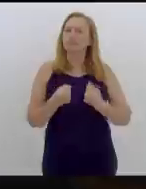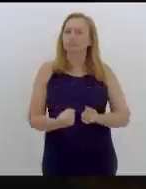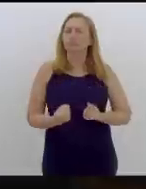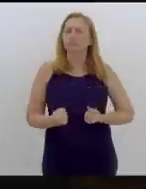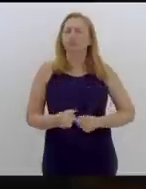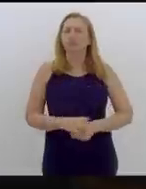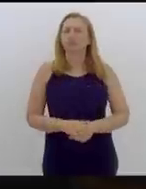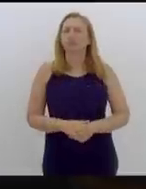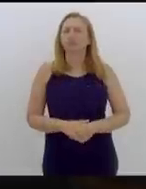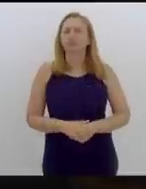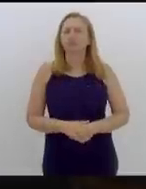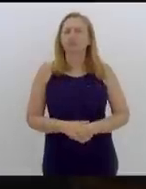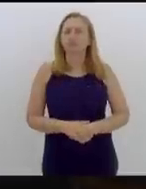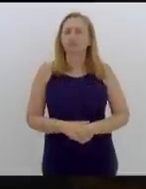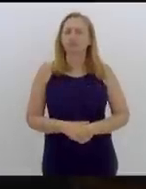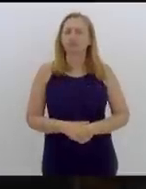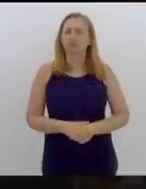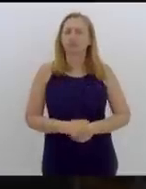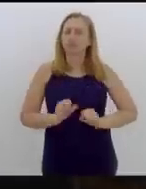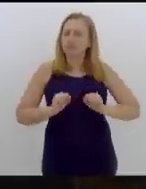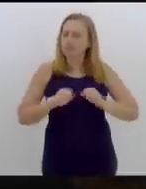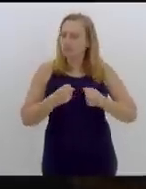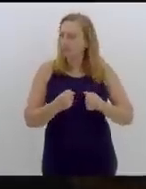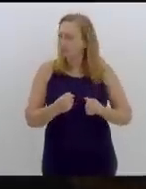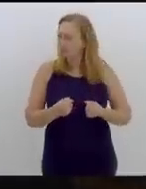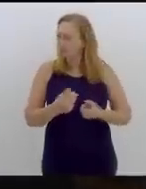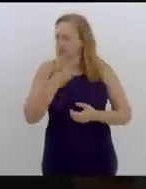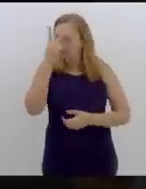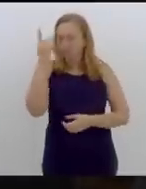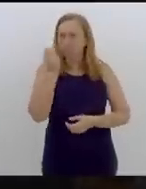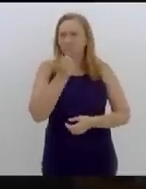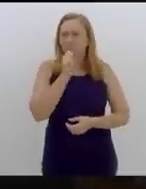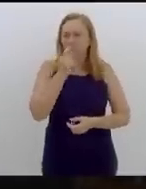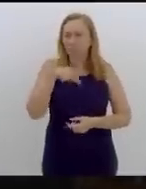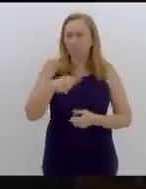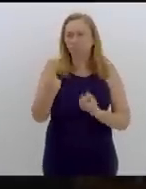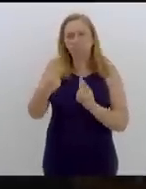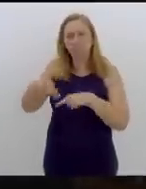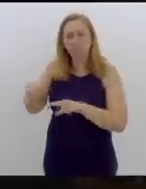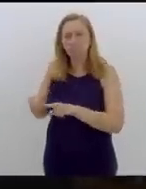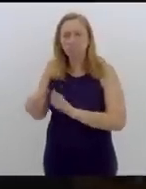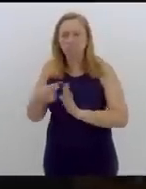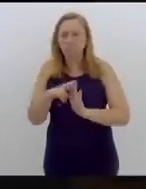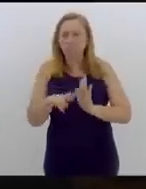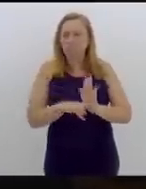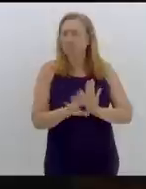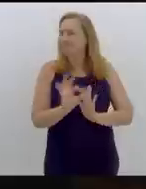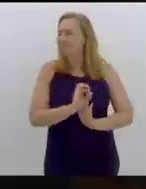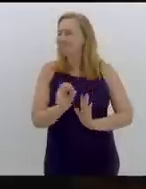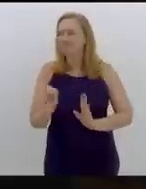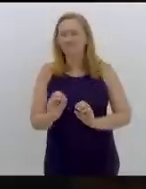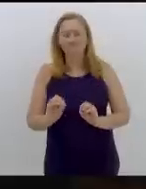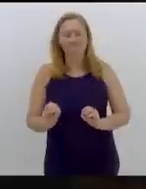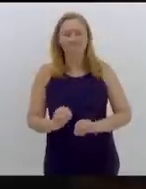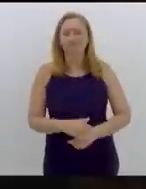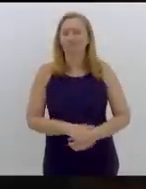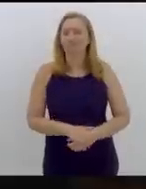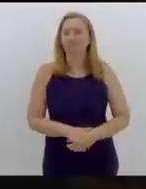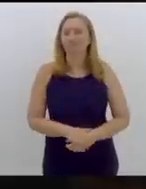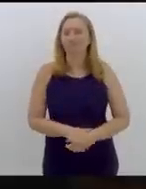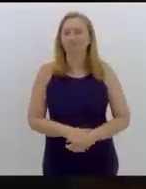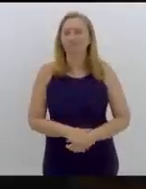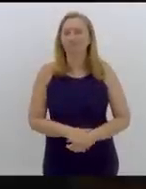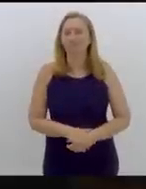porque feito o esforço ninguém aqui é contra as medidas correcionais ninguém aqui é contra